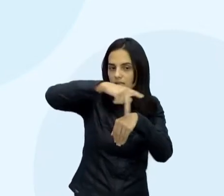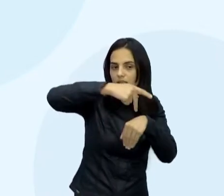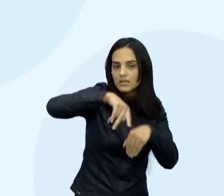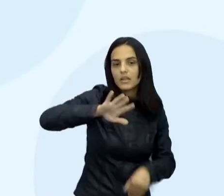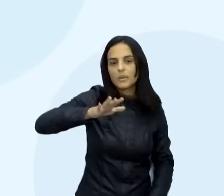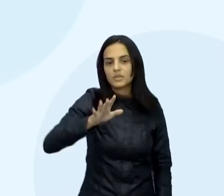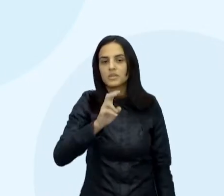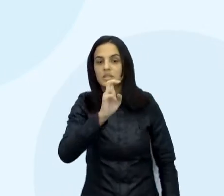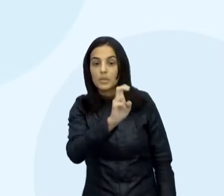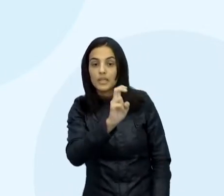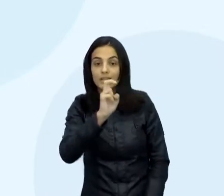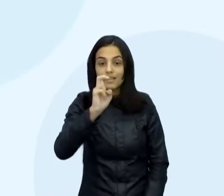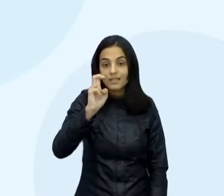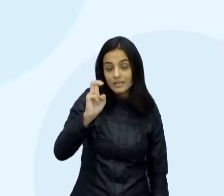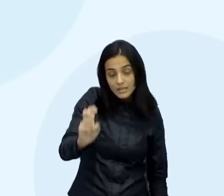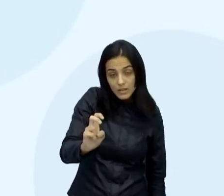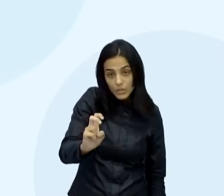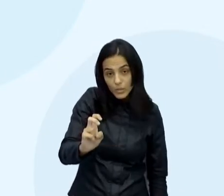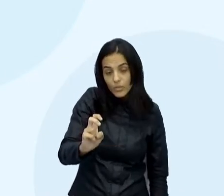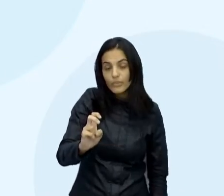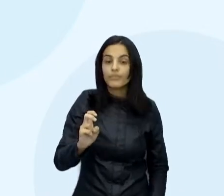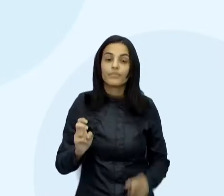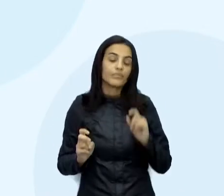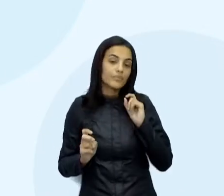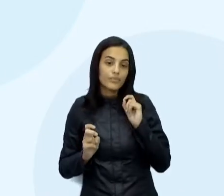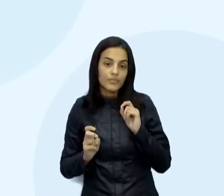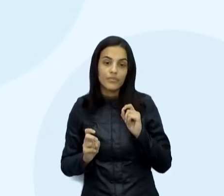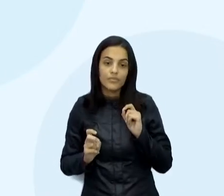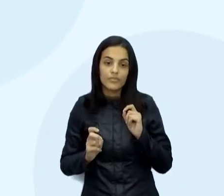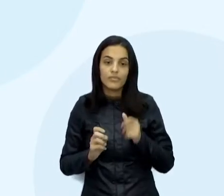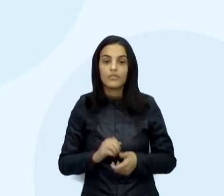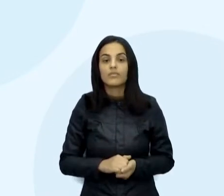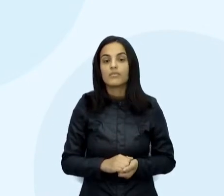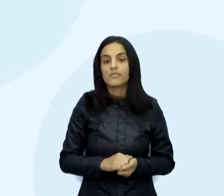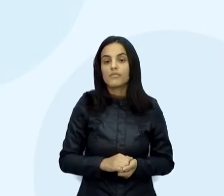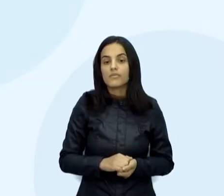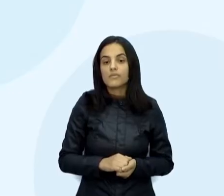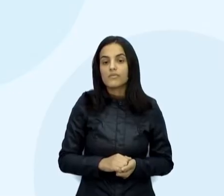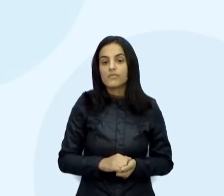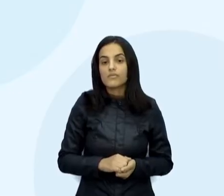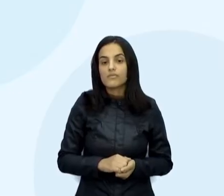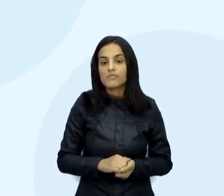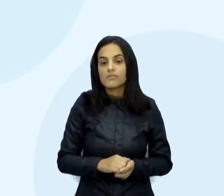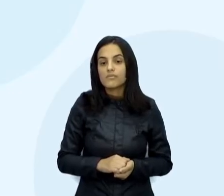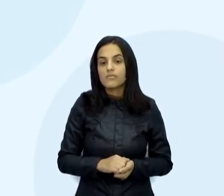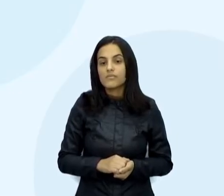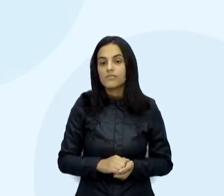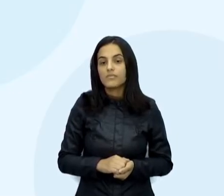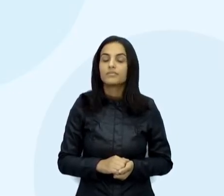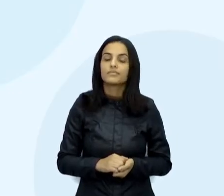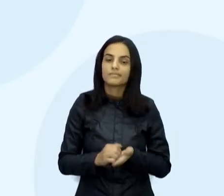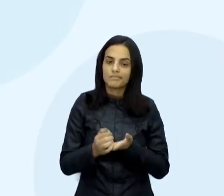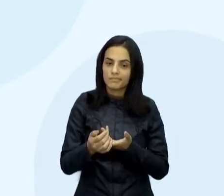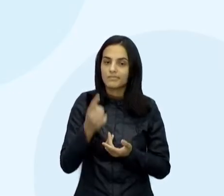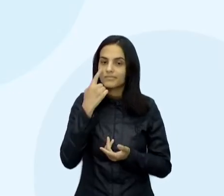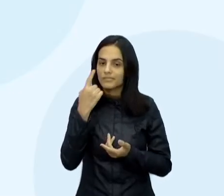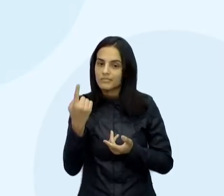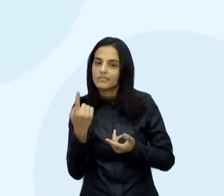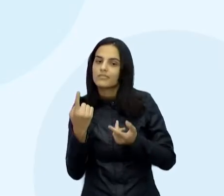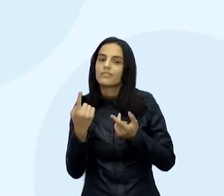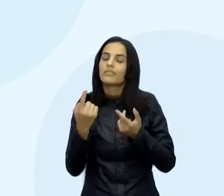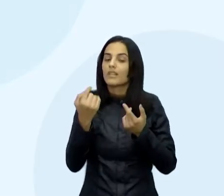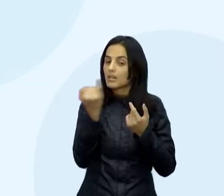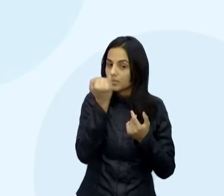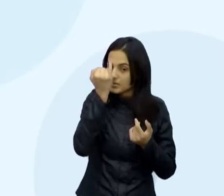55 placas tectônicas, né, então placas extremamente, né, dimensões